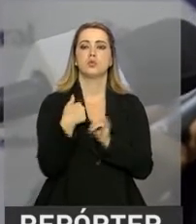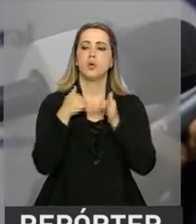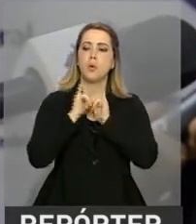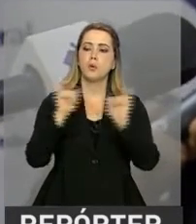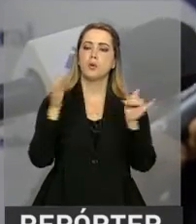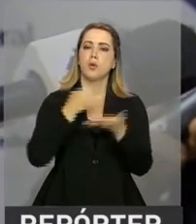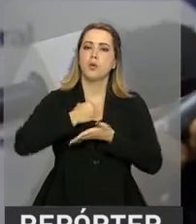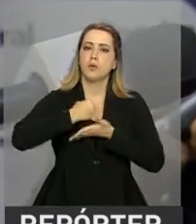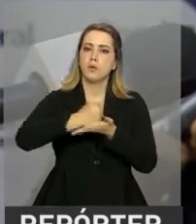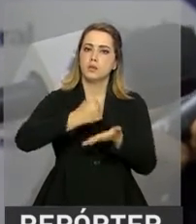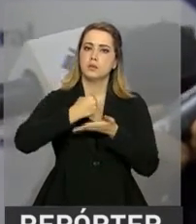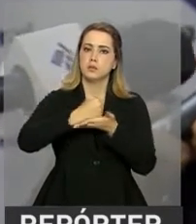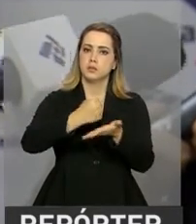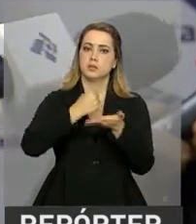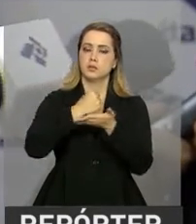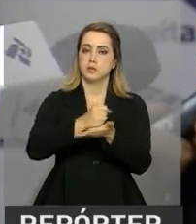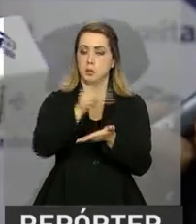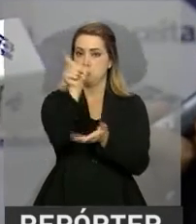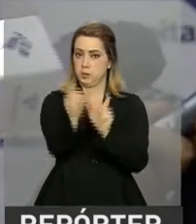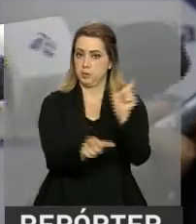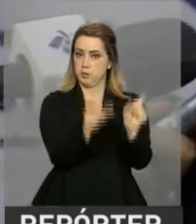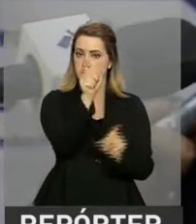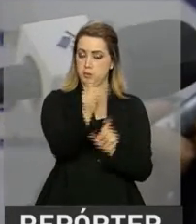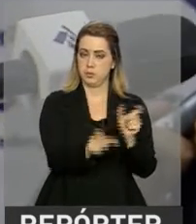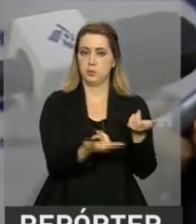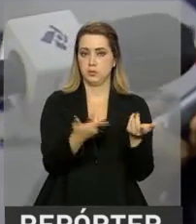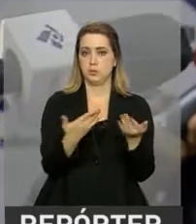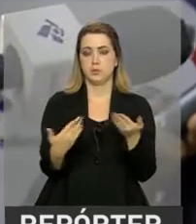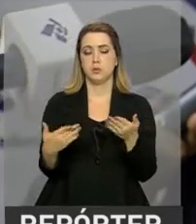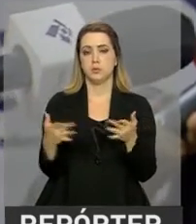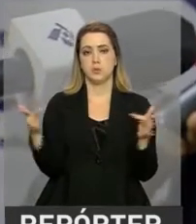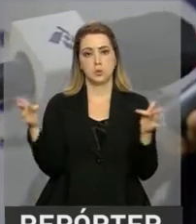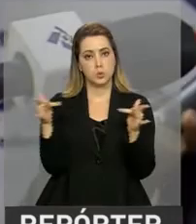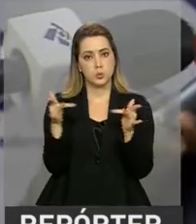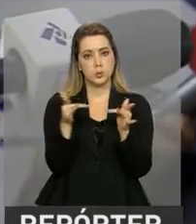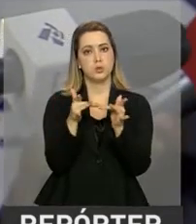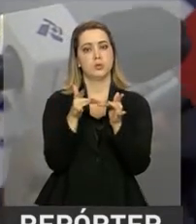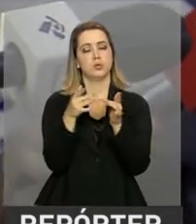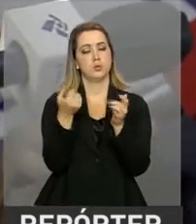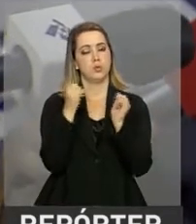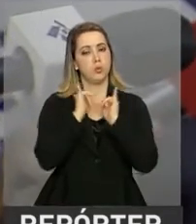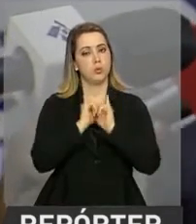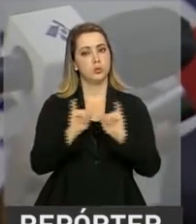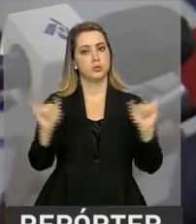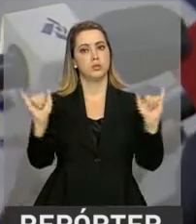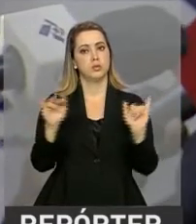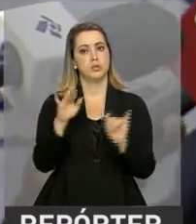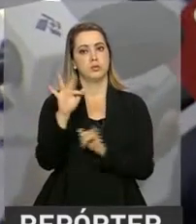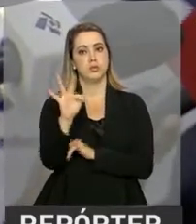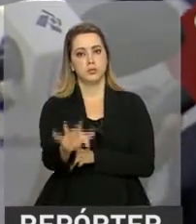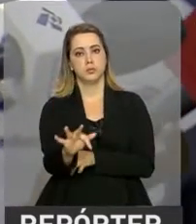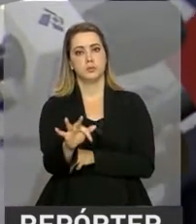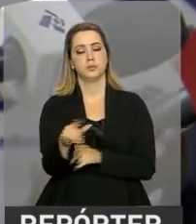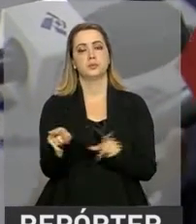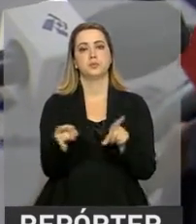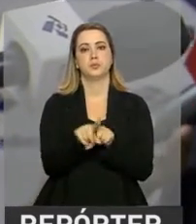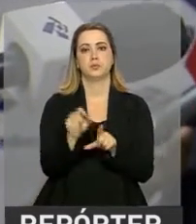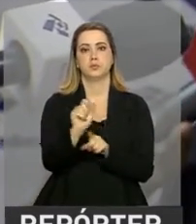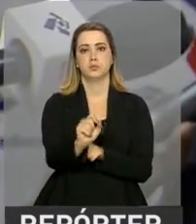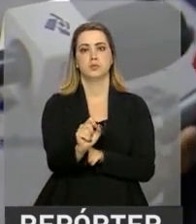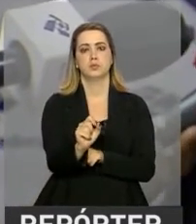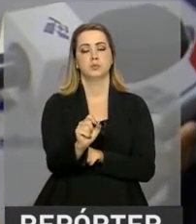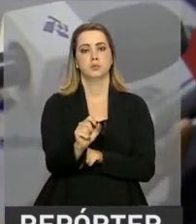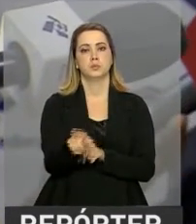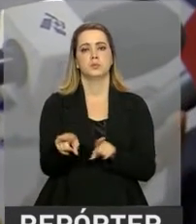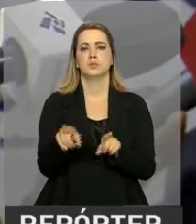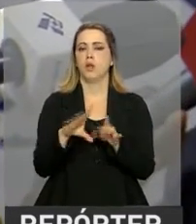oferecemos para os contribuintes aderirem é uma declaração voluntária é um programa voluntário é